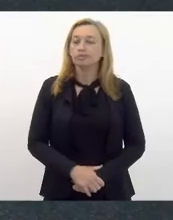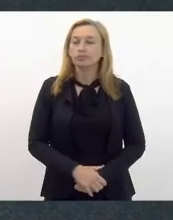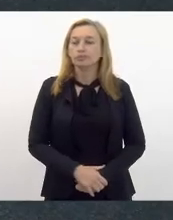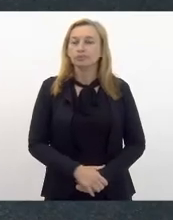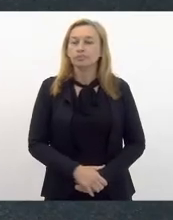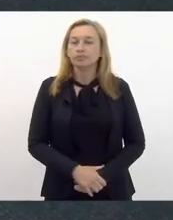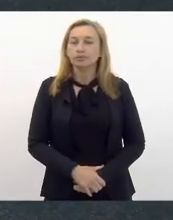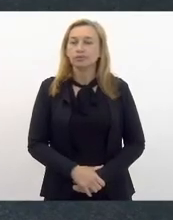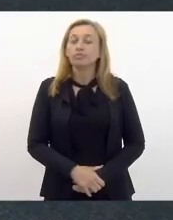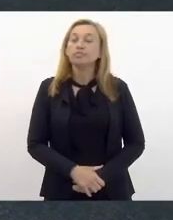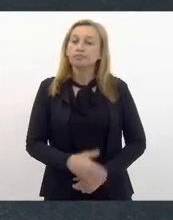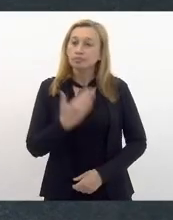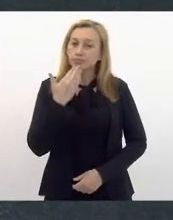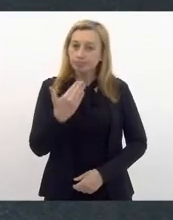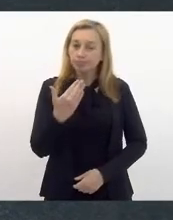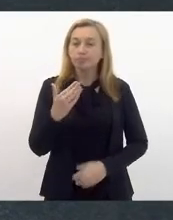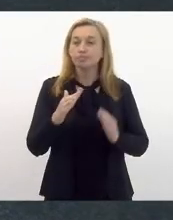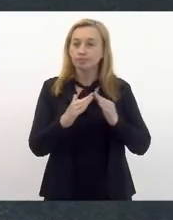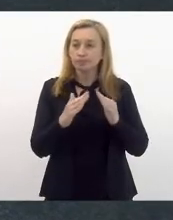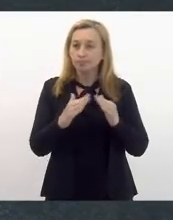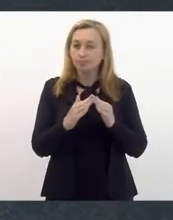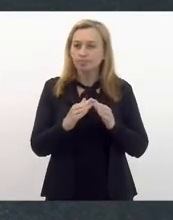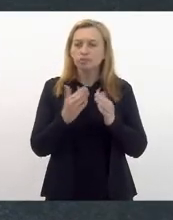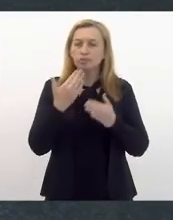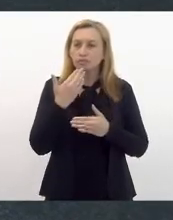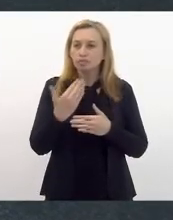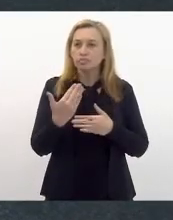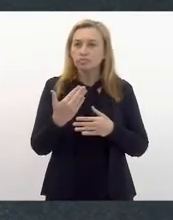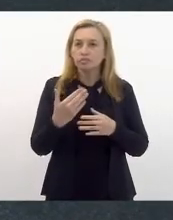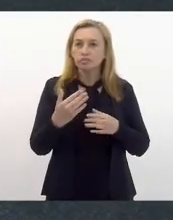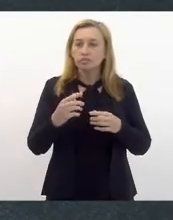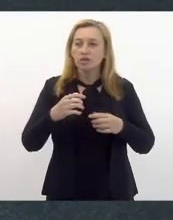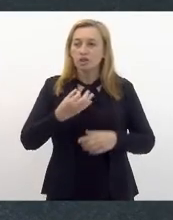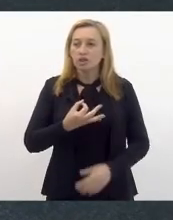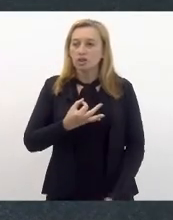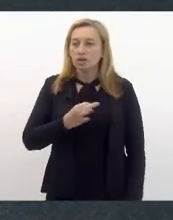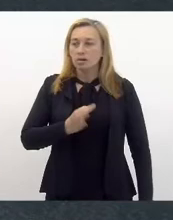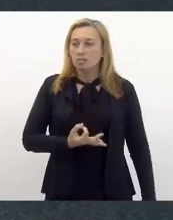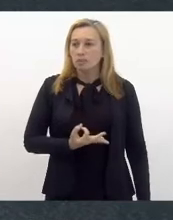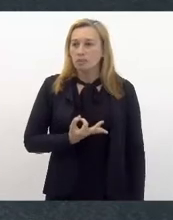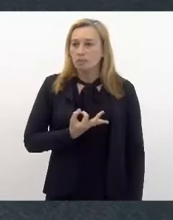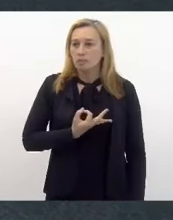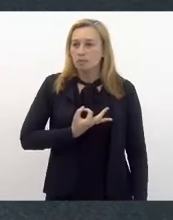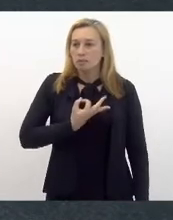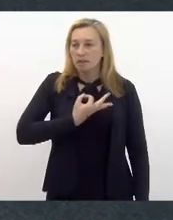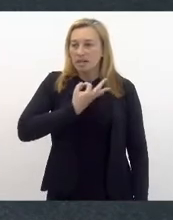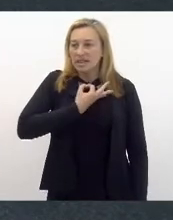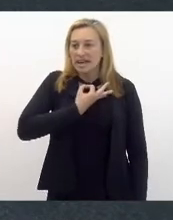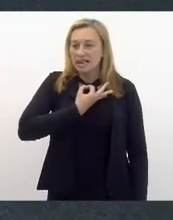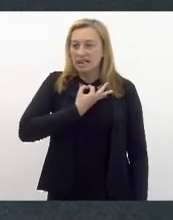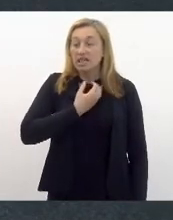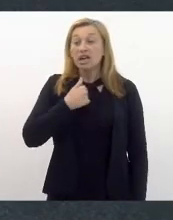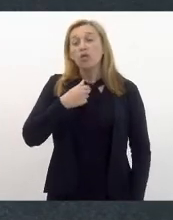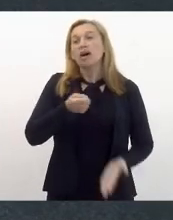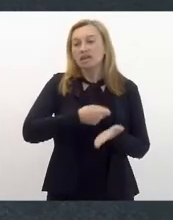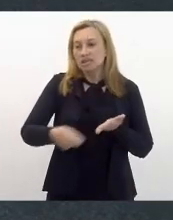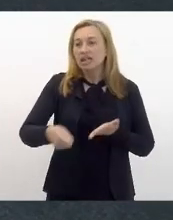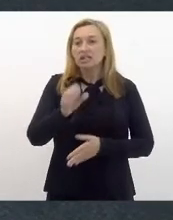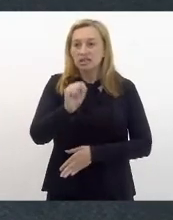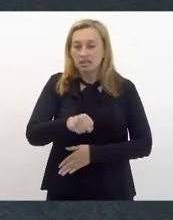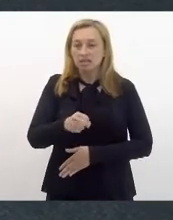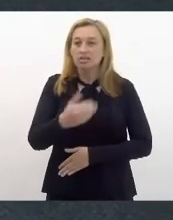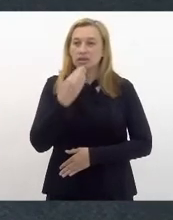uma solicitação na sua casa só com pedido de medalha e eu assinei Sim essa